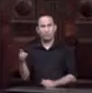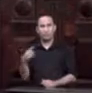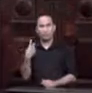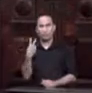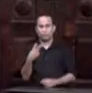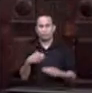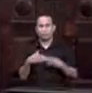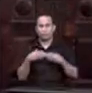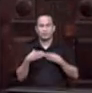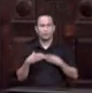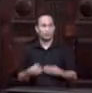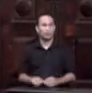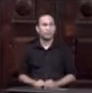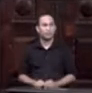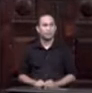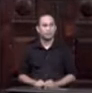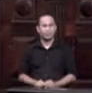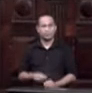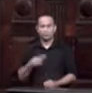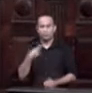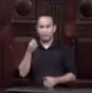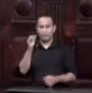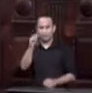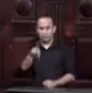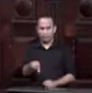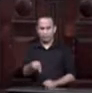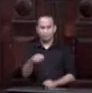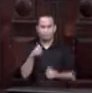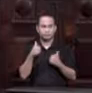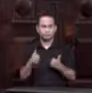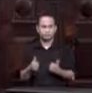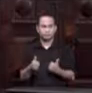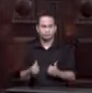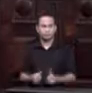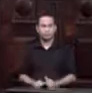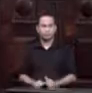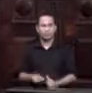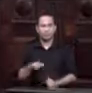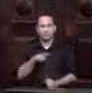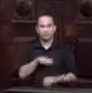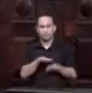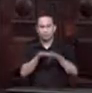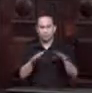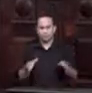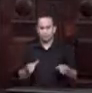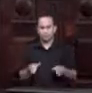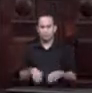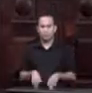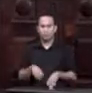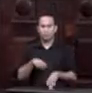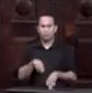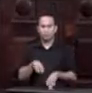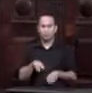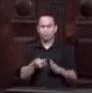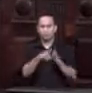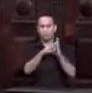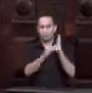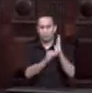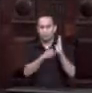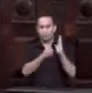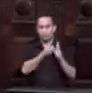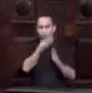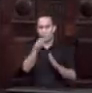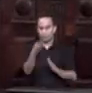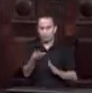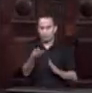abstenções. O substitutivo foi aprovado, salvo os destaques. Há sobre a mesa requerimento de destaque a emenda aditiva número 3, de